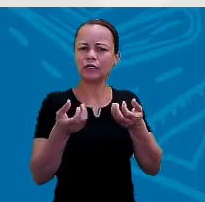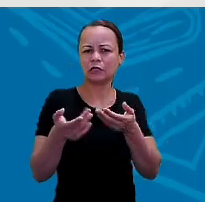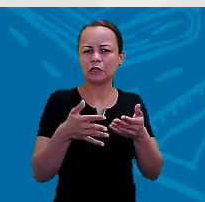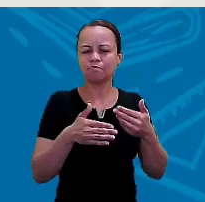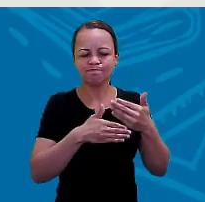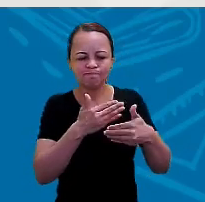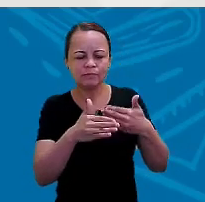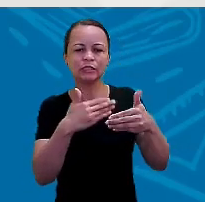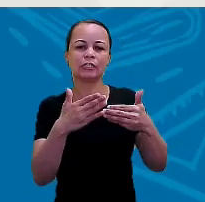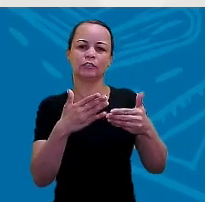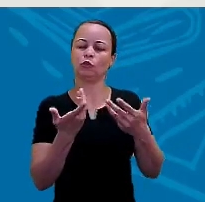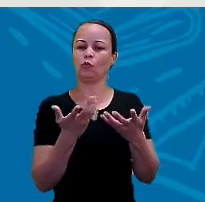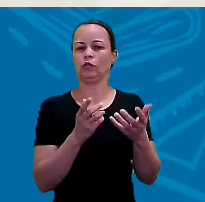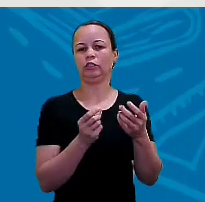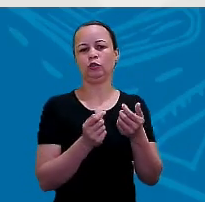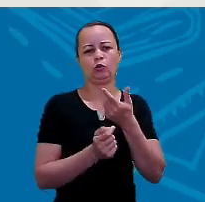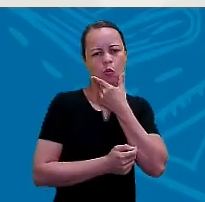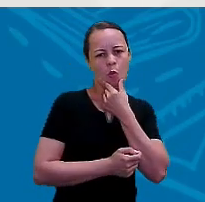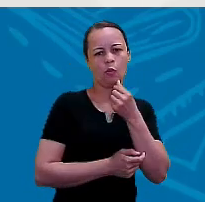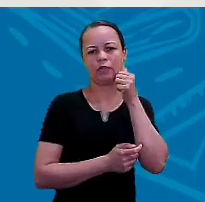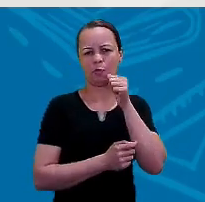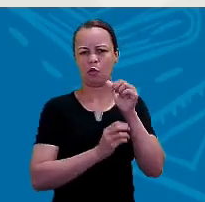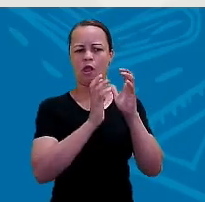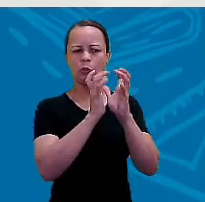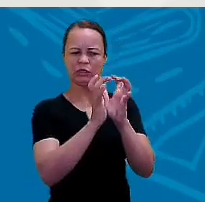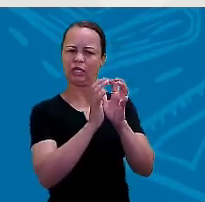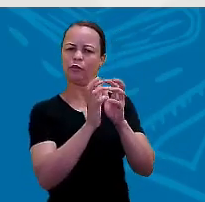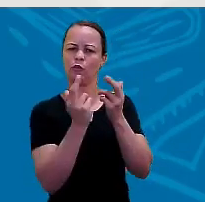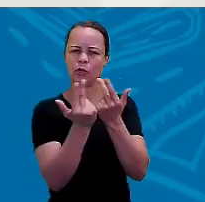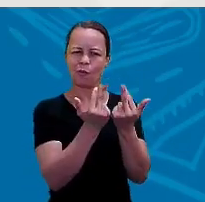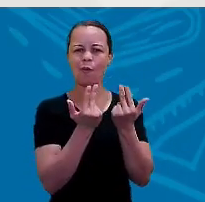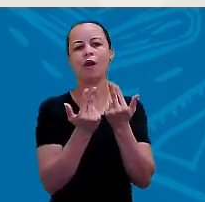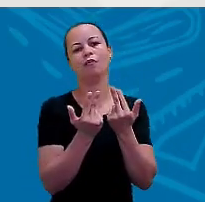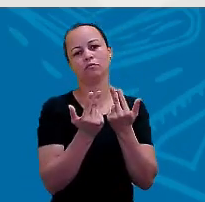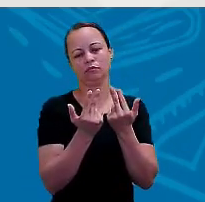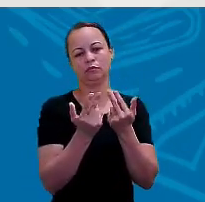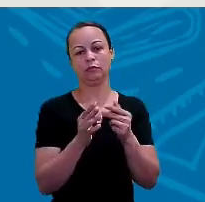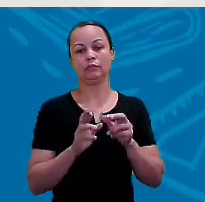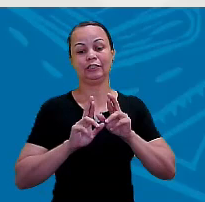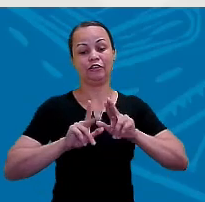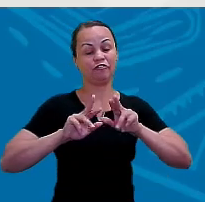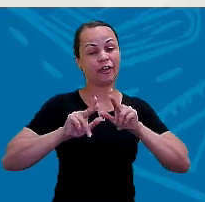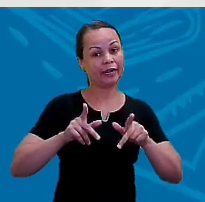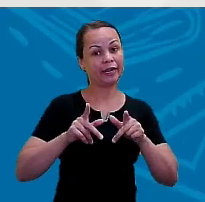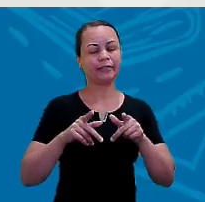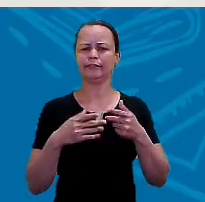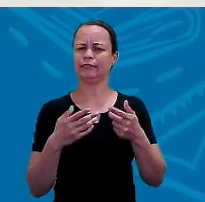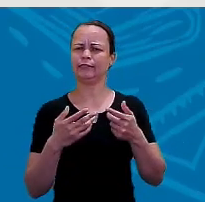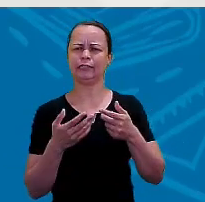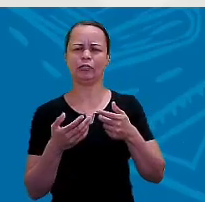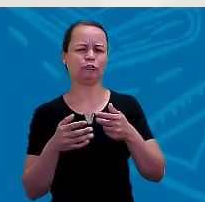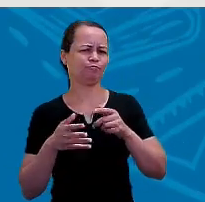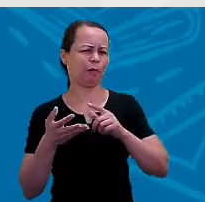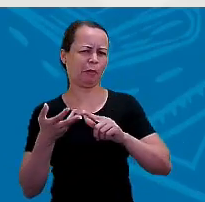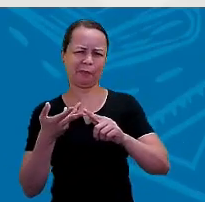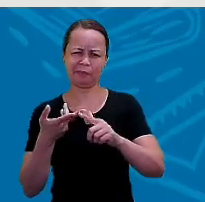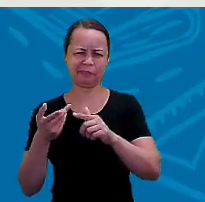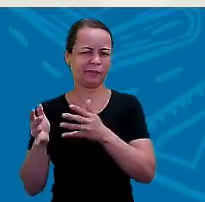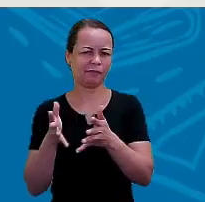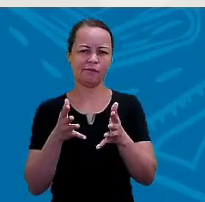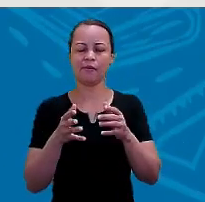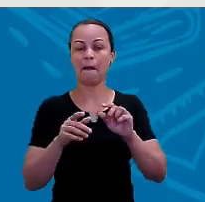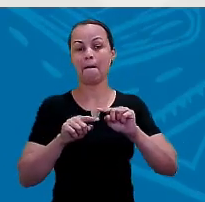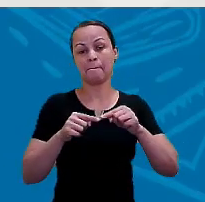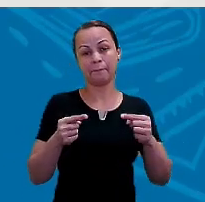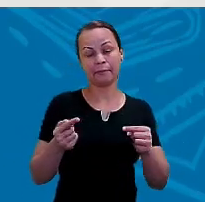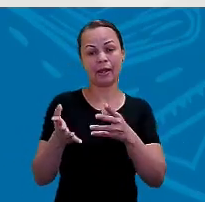tem, é as mesmas que as mulheres têm. Porque os cérebros são idênticos, com diferenças que são singulares, que são diferenças que fazem a gente